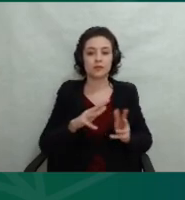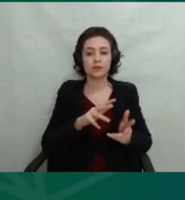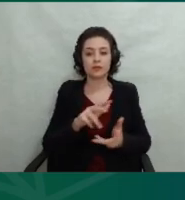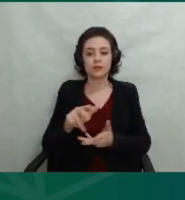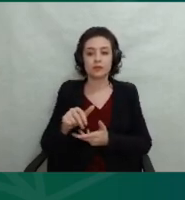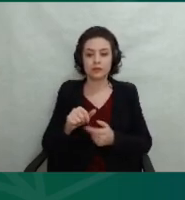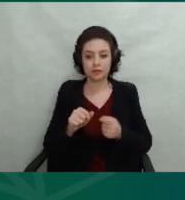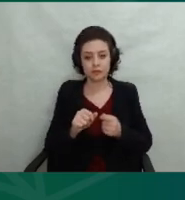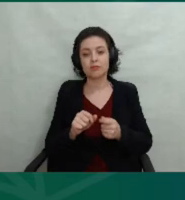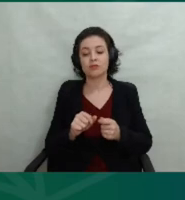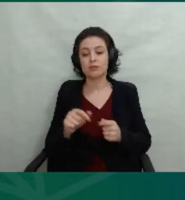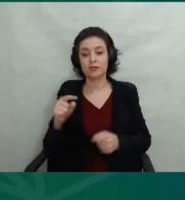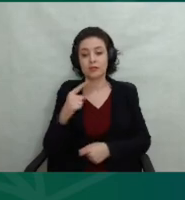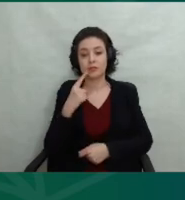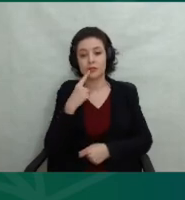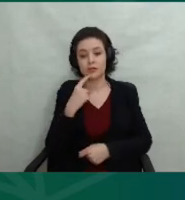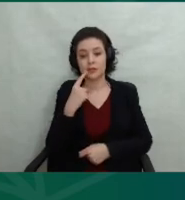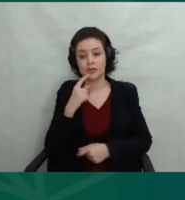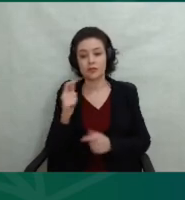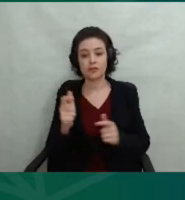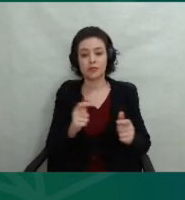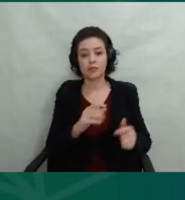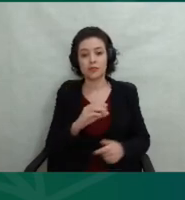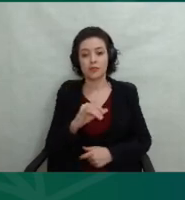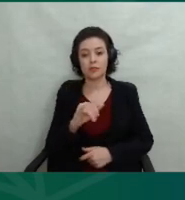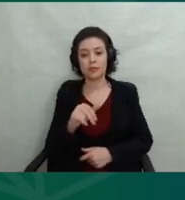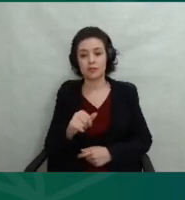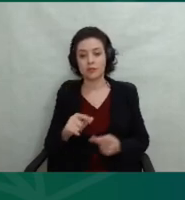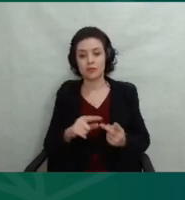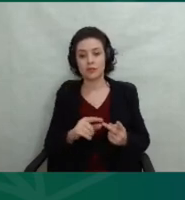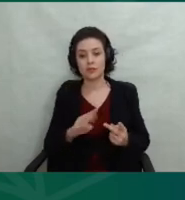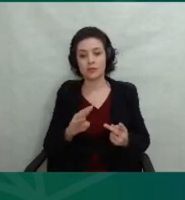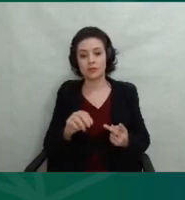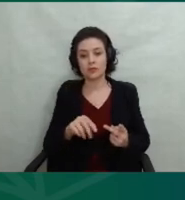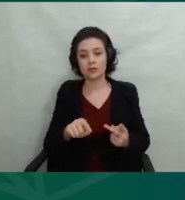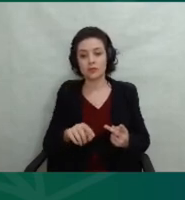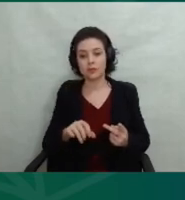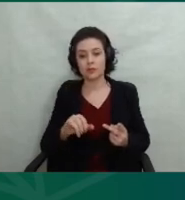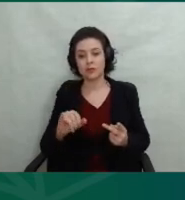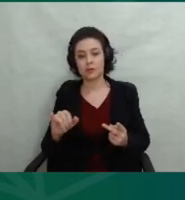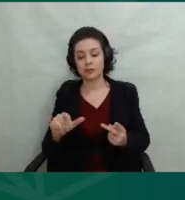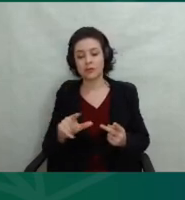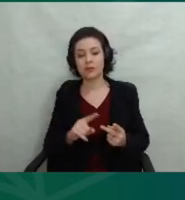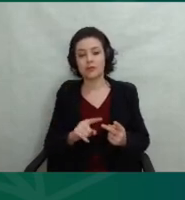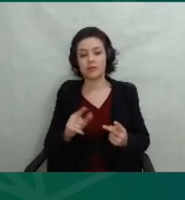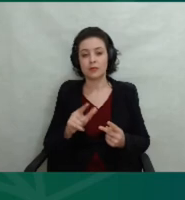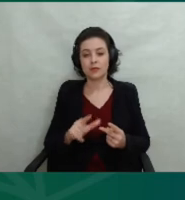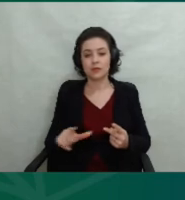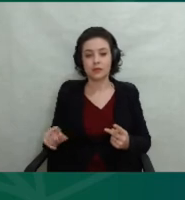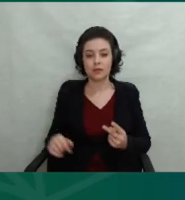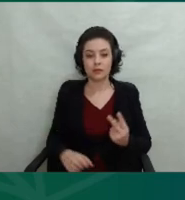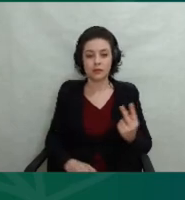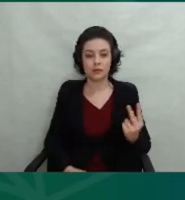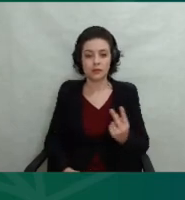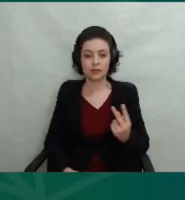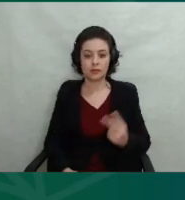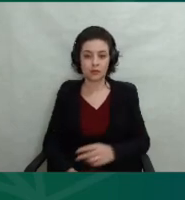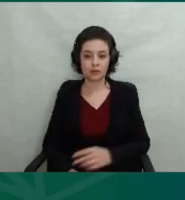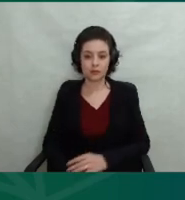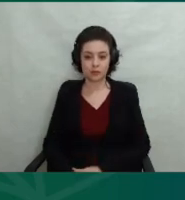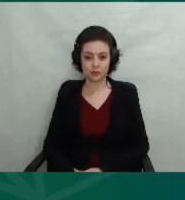aqui em vermelho nós temos cocaína e benzoilegonina, e o Brasil, de fato, as duas concentrações mais altas, em